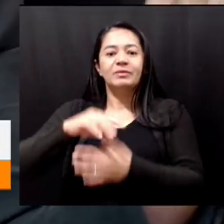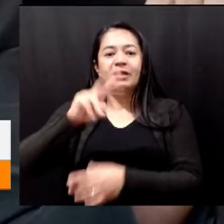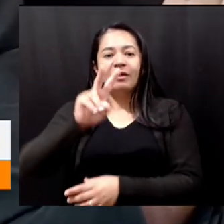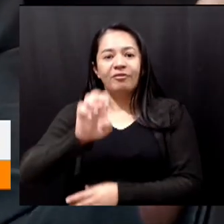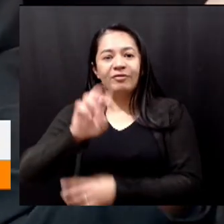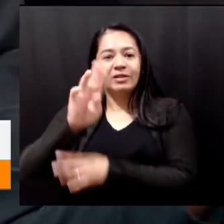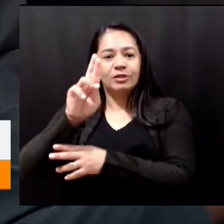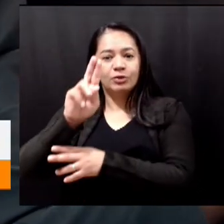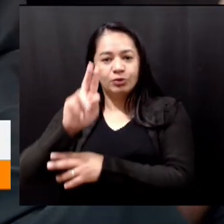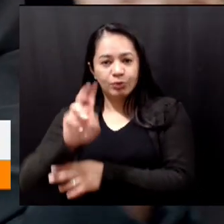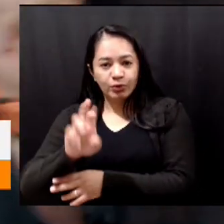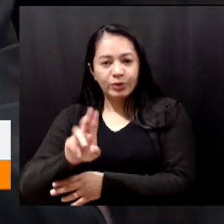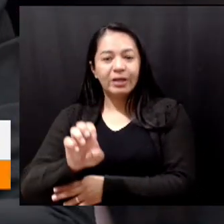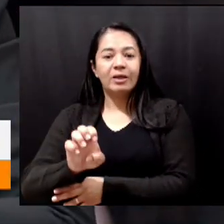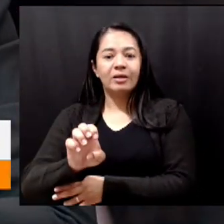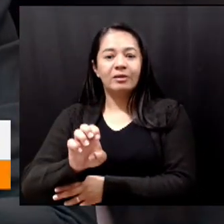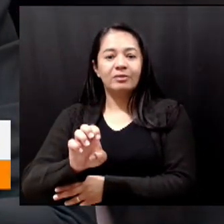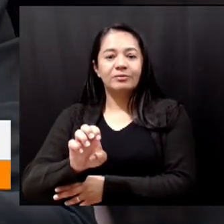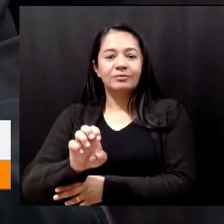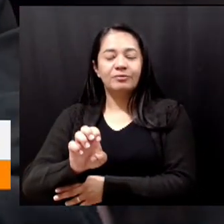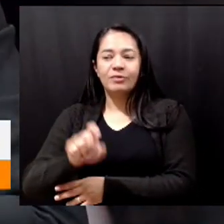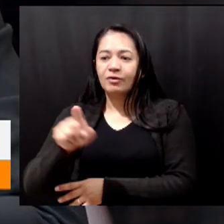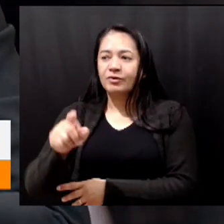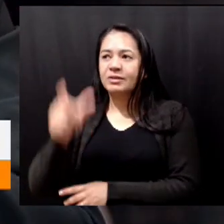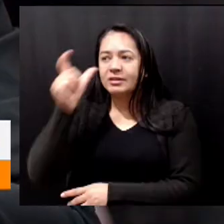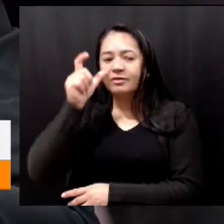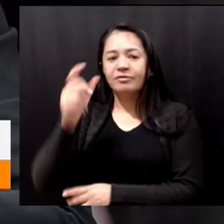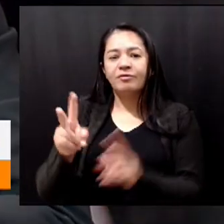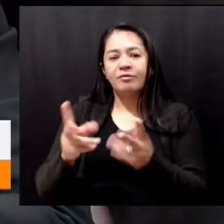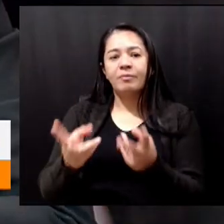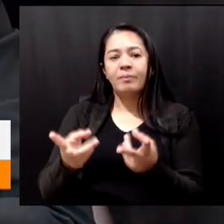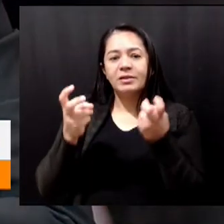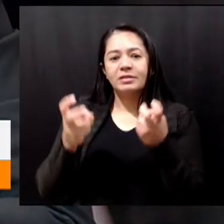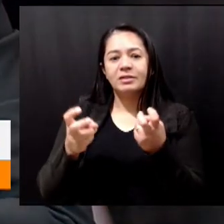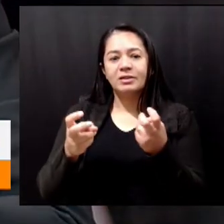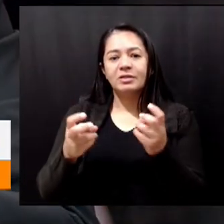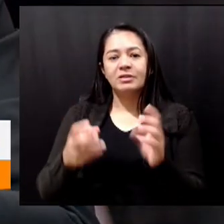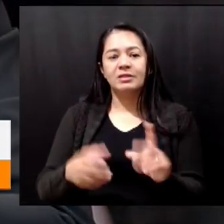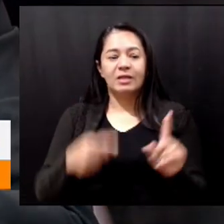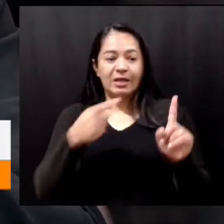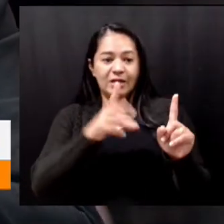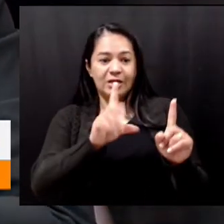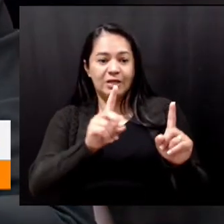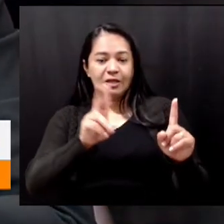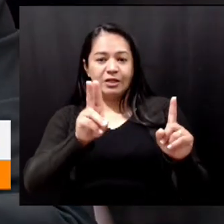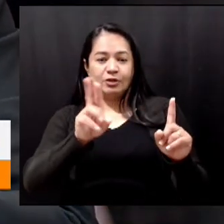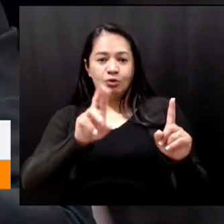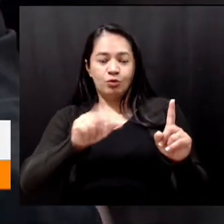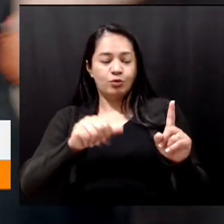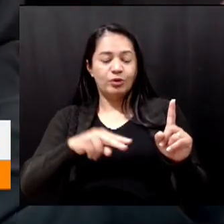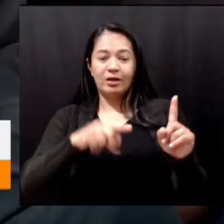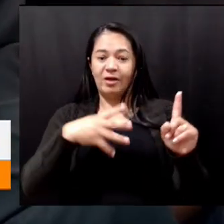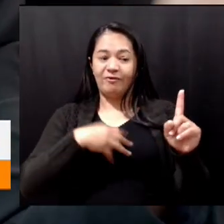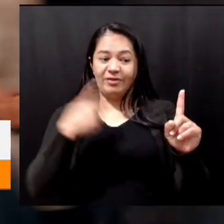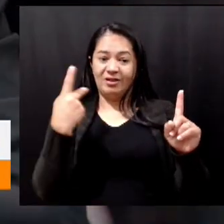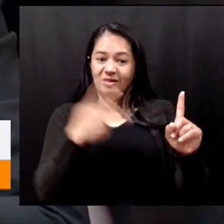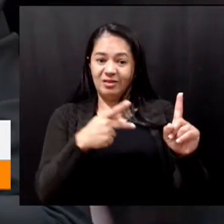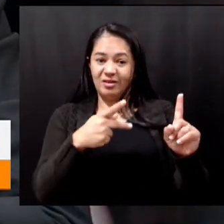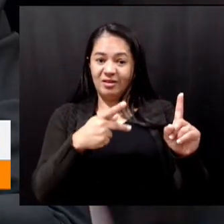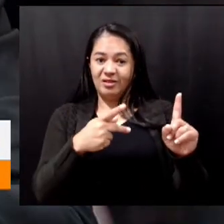E é interessante você ver, por exemplo, a filha do Duran, o outro vice-presidente da Campinas Tech, ela estuda no